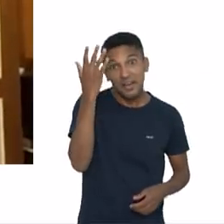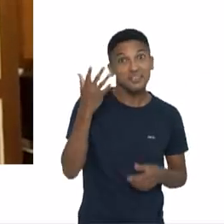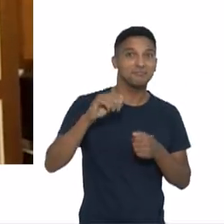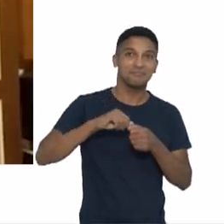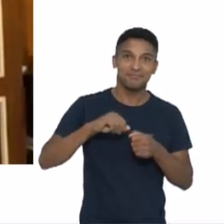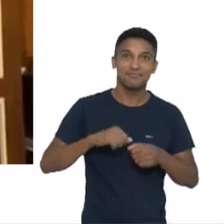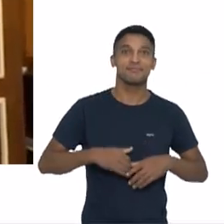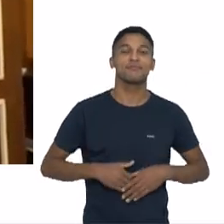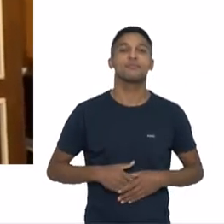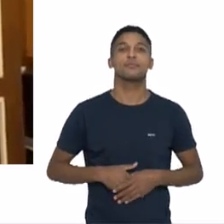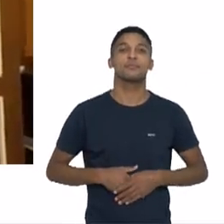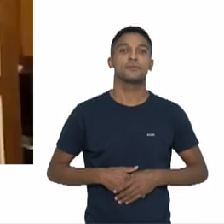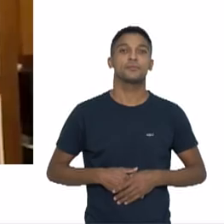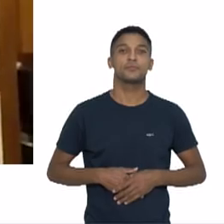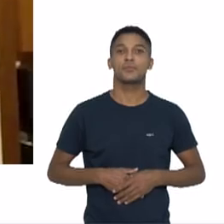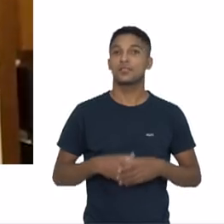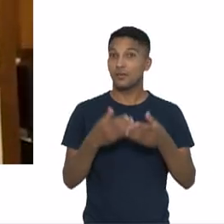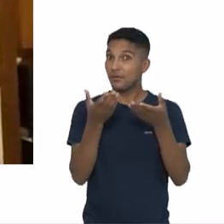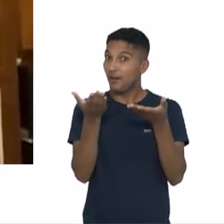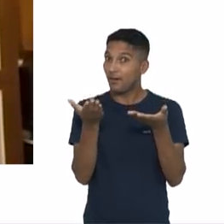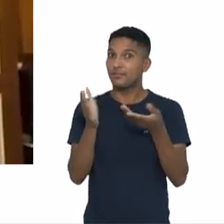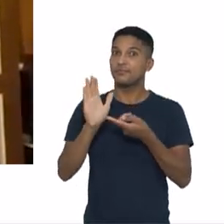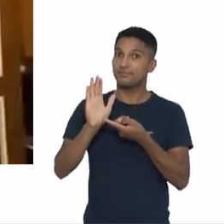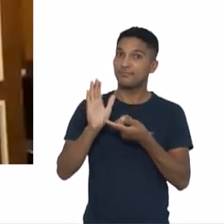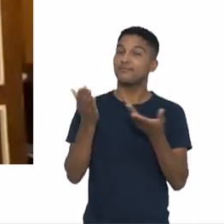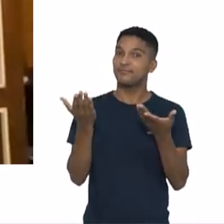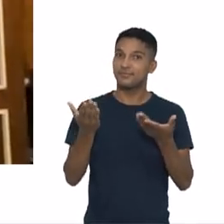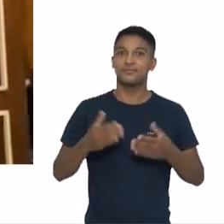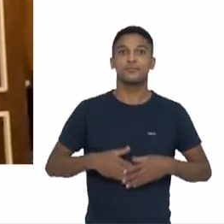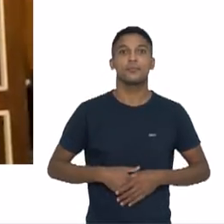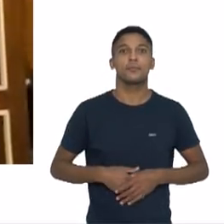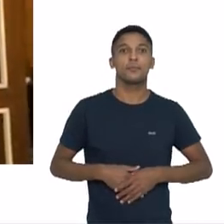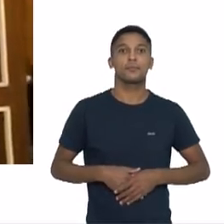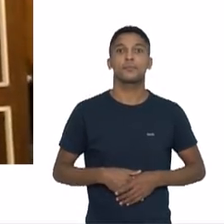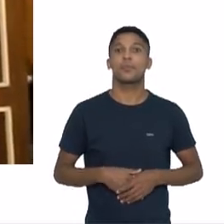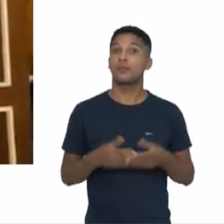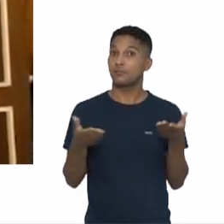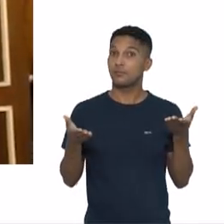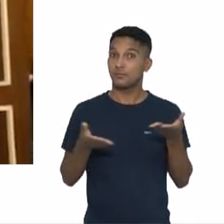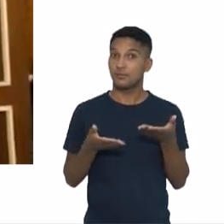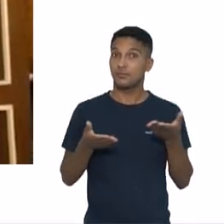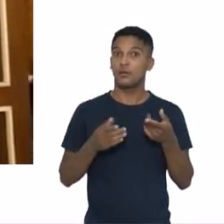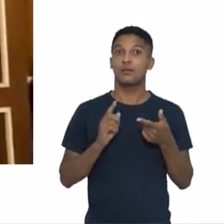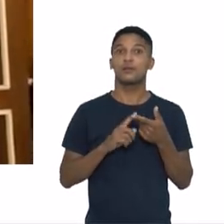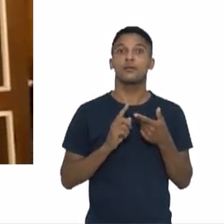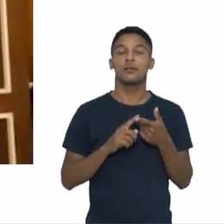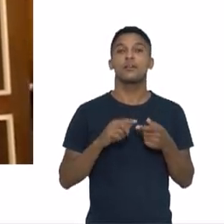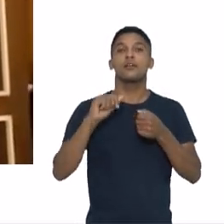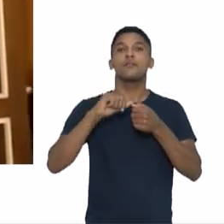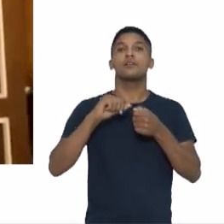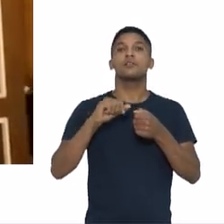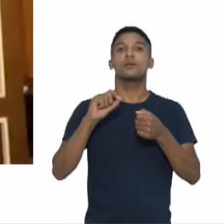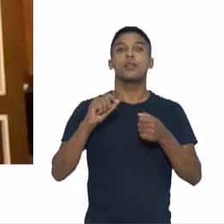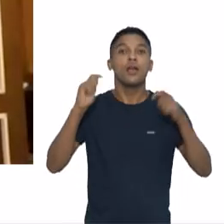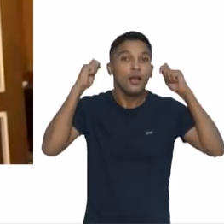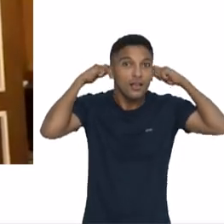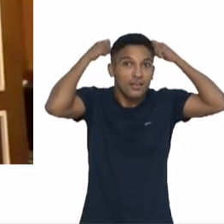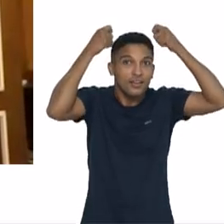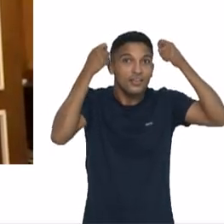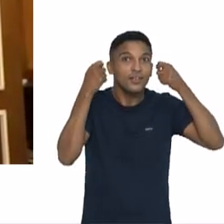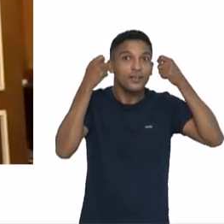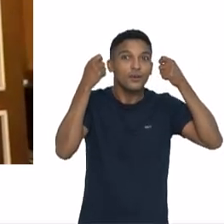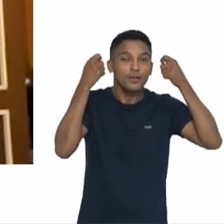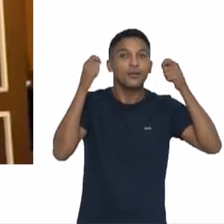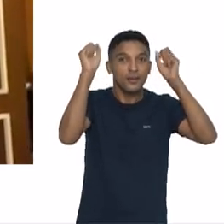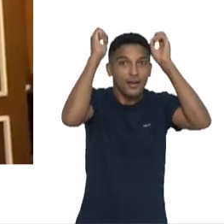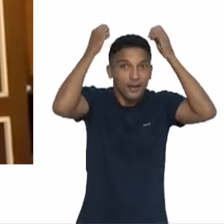né? Então, tá aqui a nossa gravata de palhaço. Agora, a gente vai fazer a touca, né? Do cabelinho